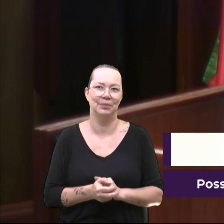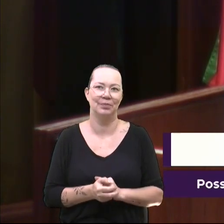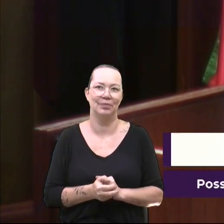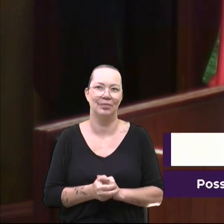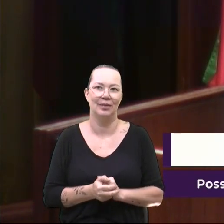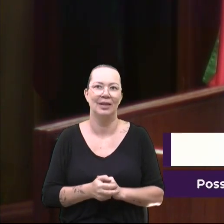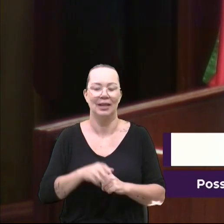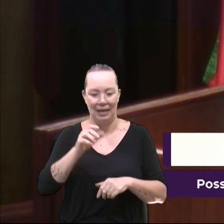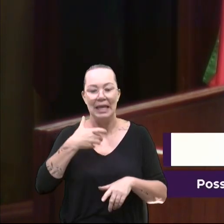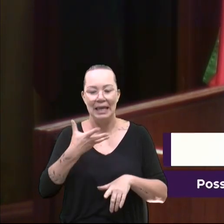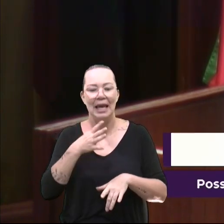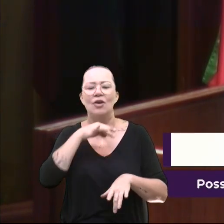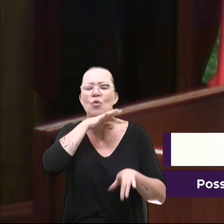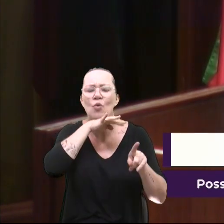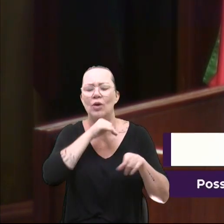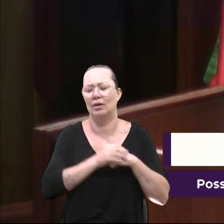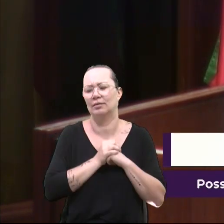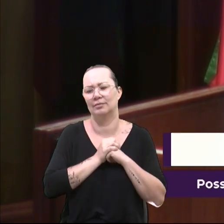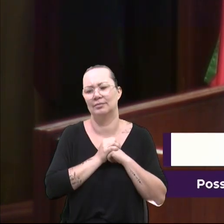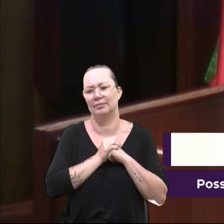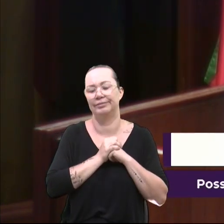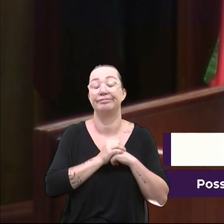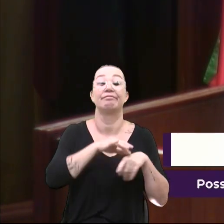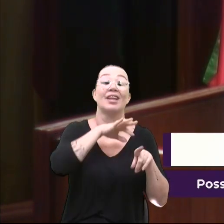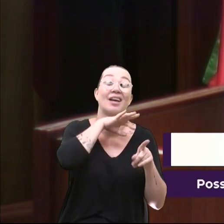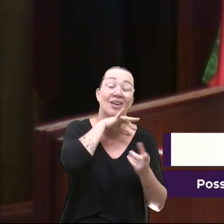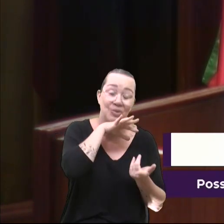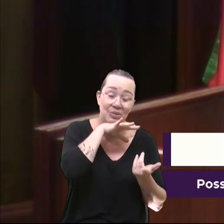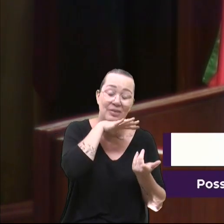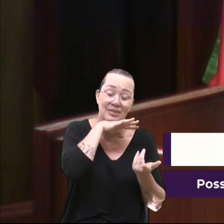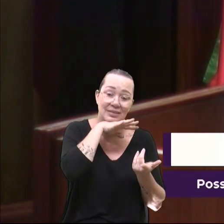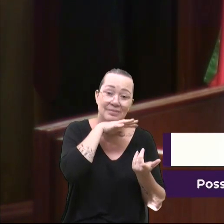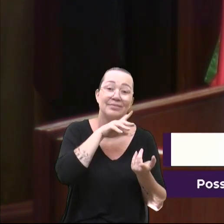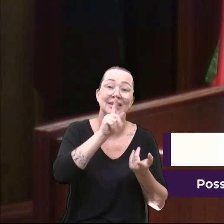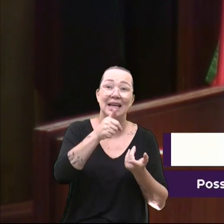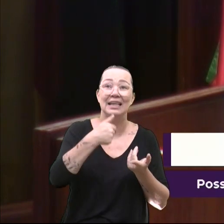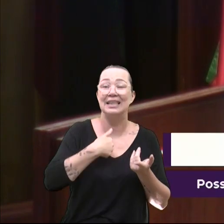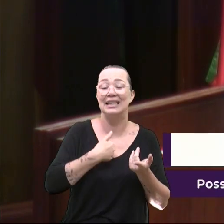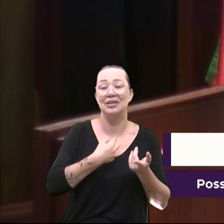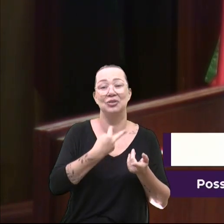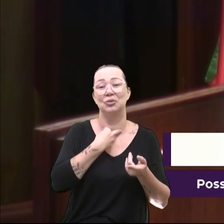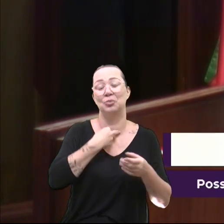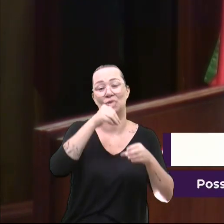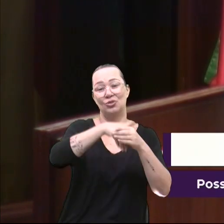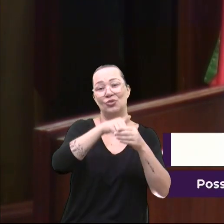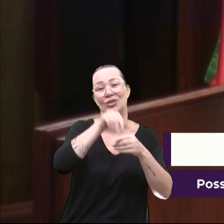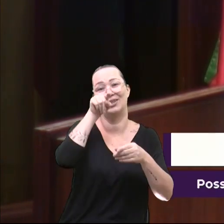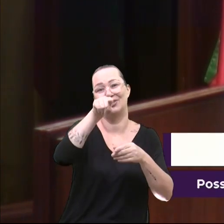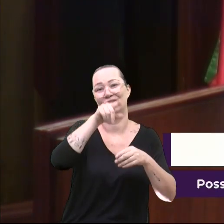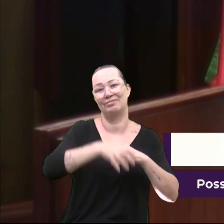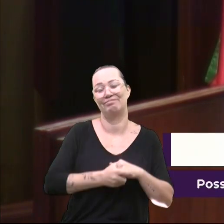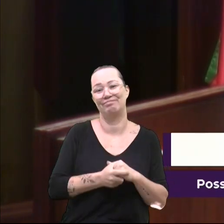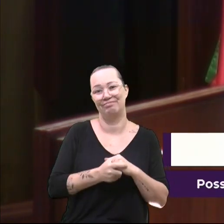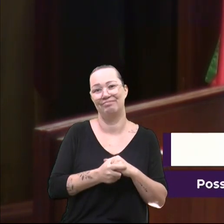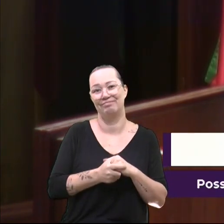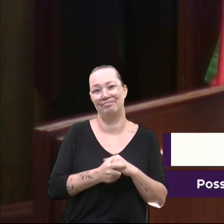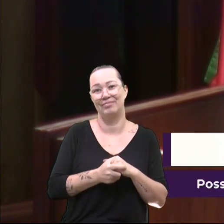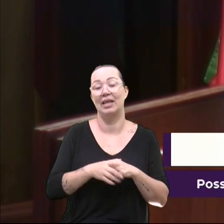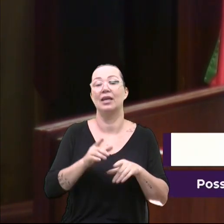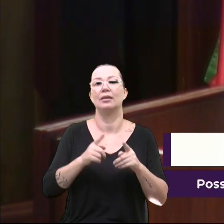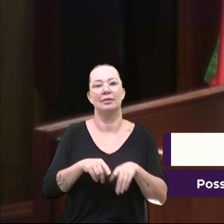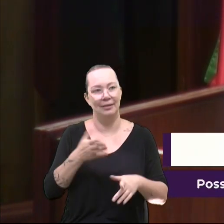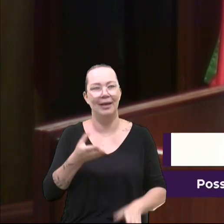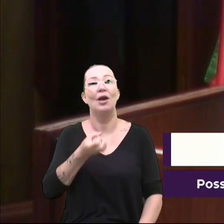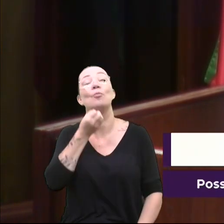Dá notícia ruim. A ruim é que eu não vou poder votar em ti. E a boa,